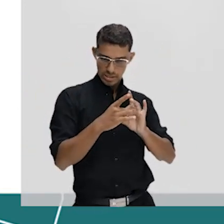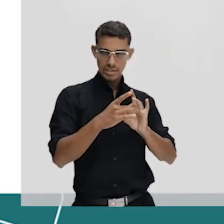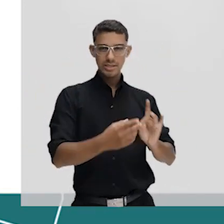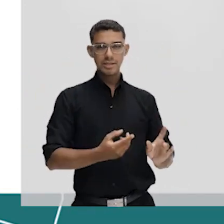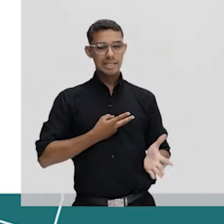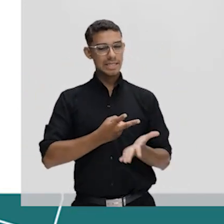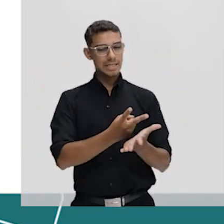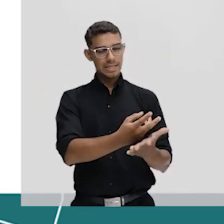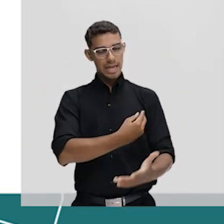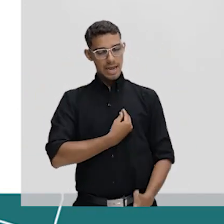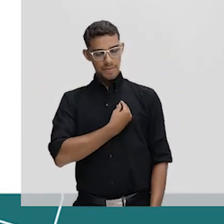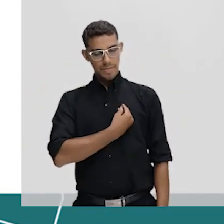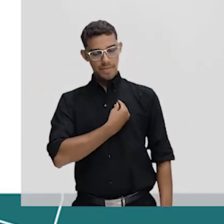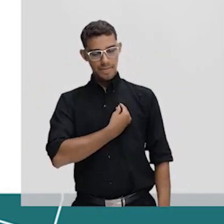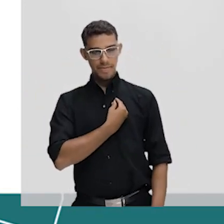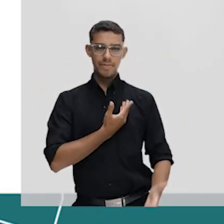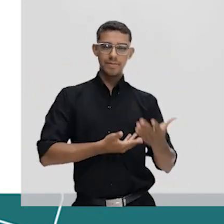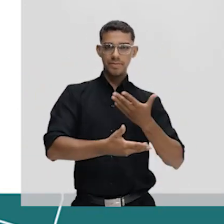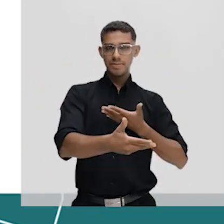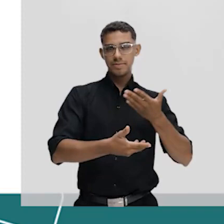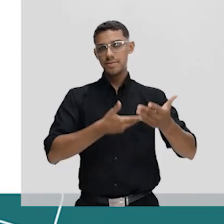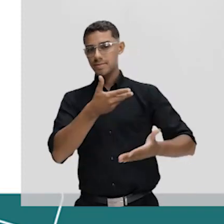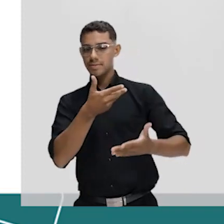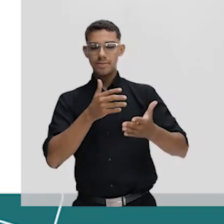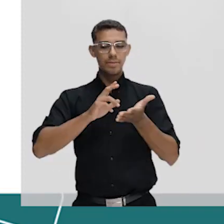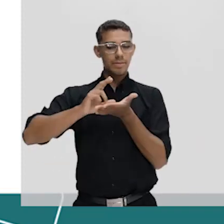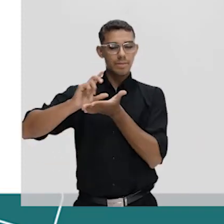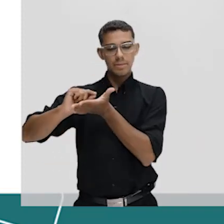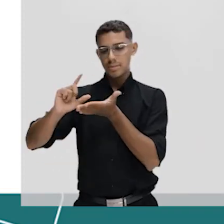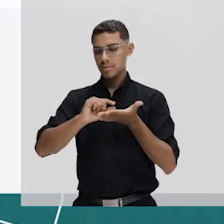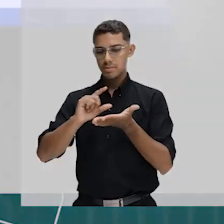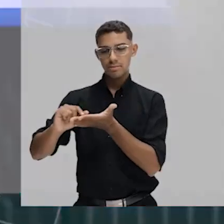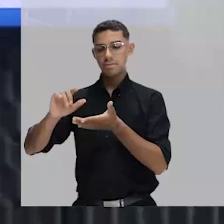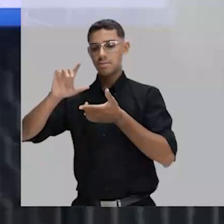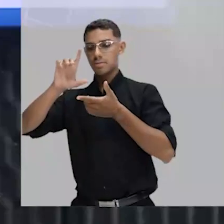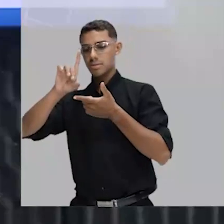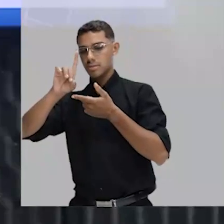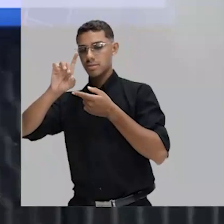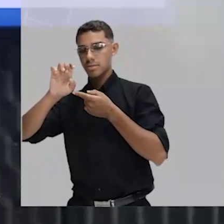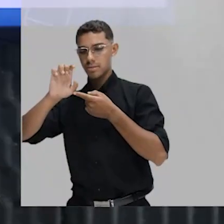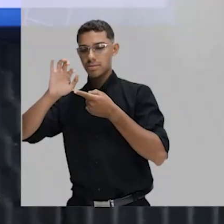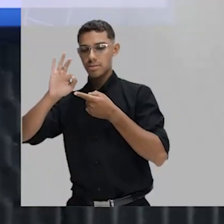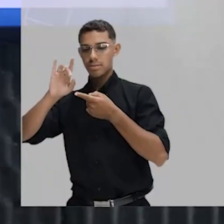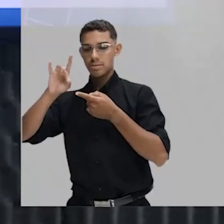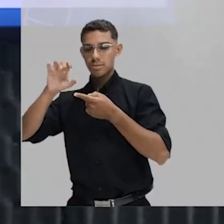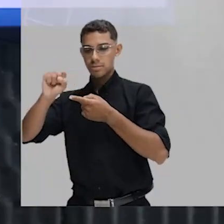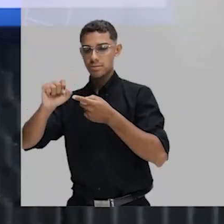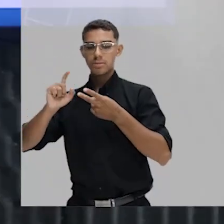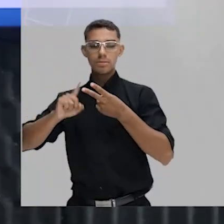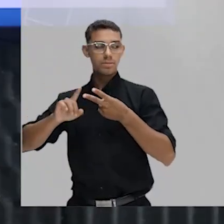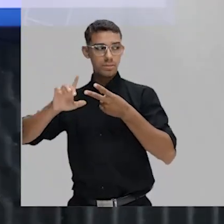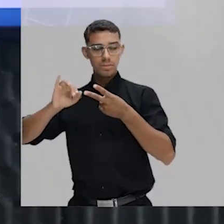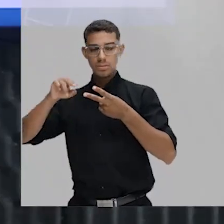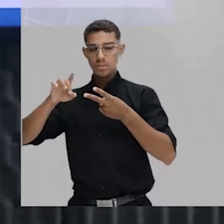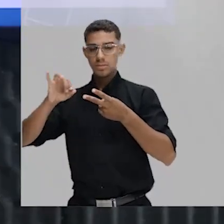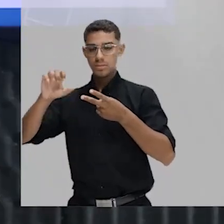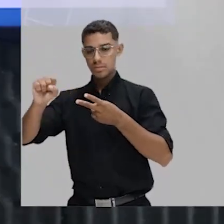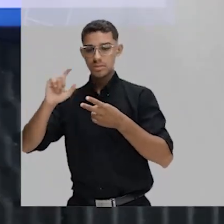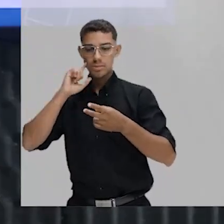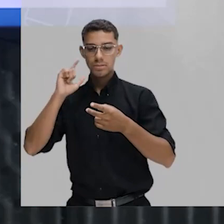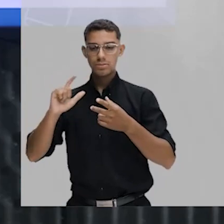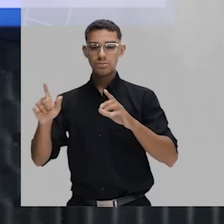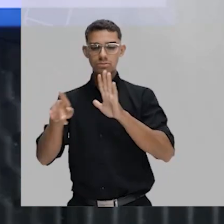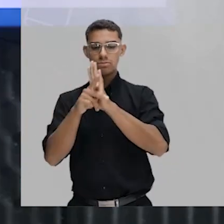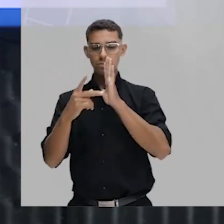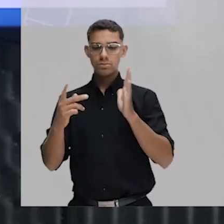fazendo aí uma brincadeira com os artigos definidos e indefinidos, ou seja, você podia definir logo a nossa situação, né? Tem pessoas que